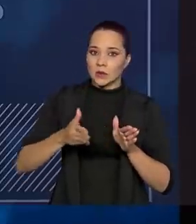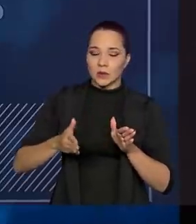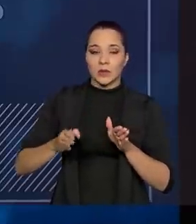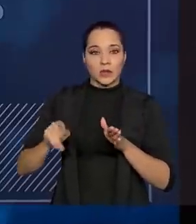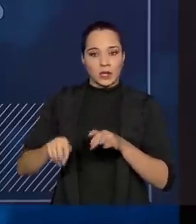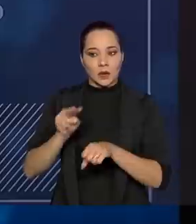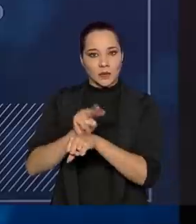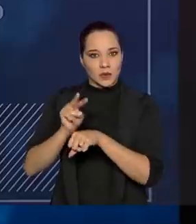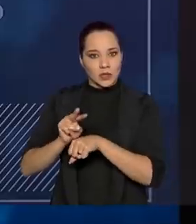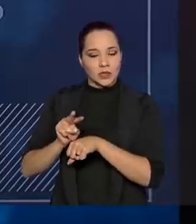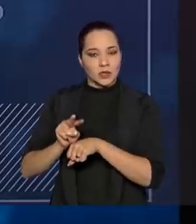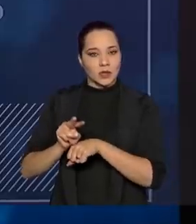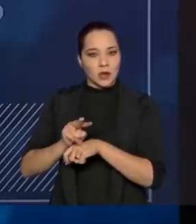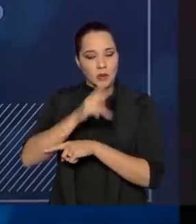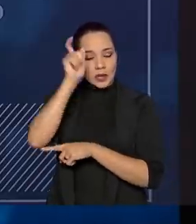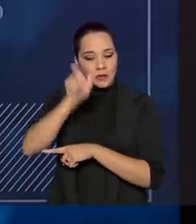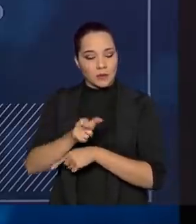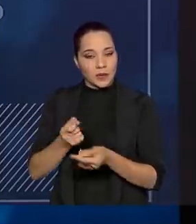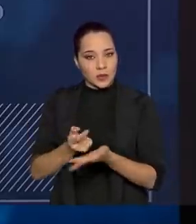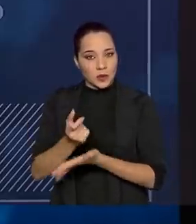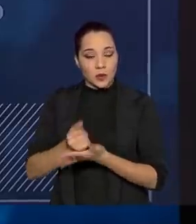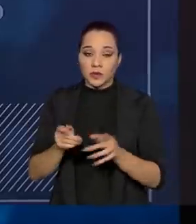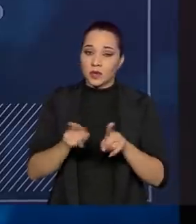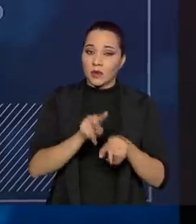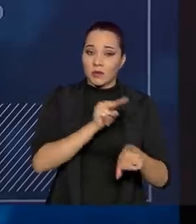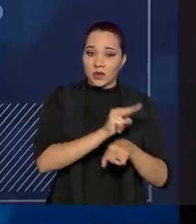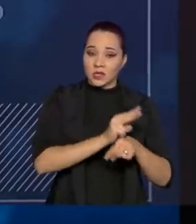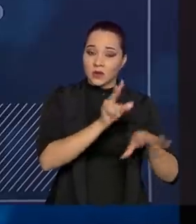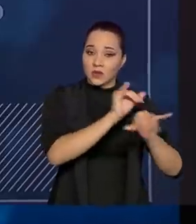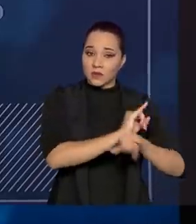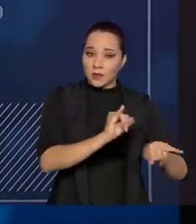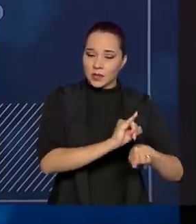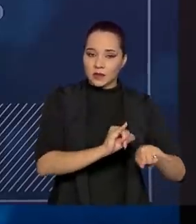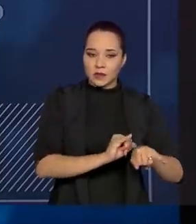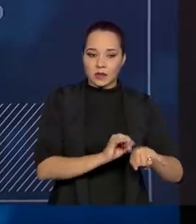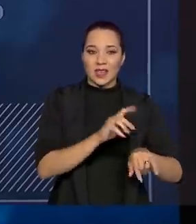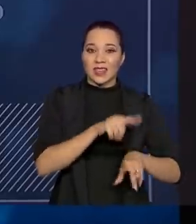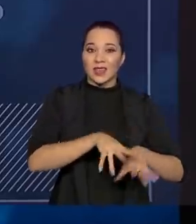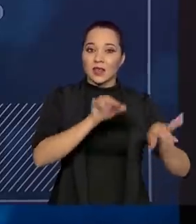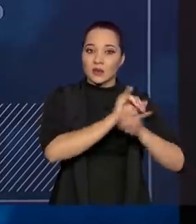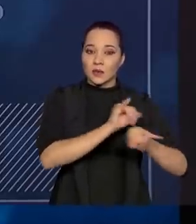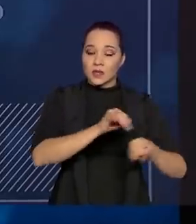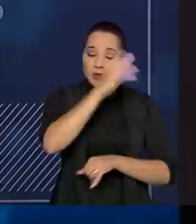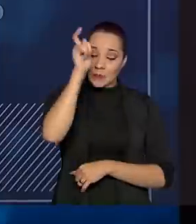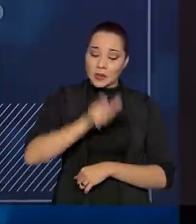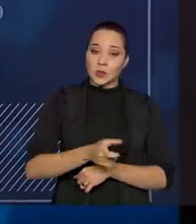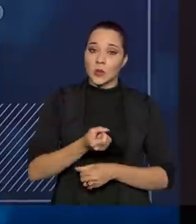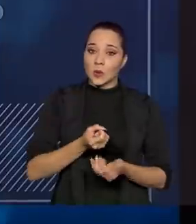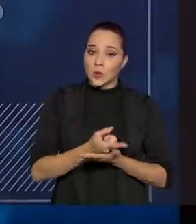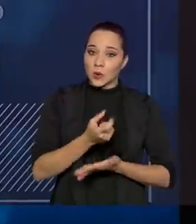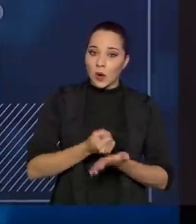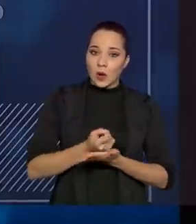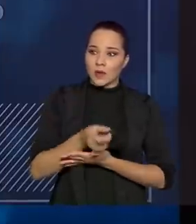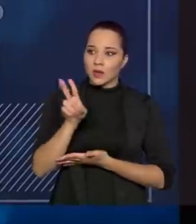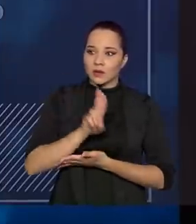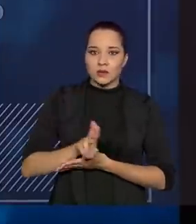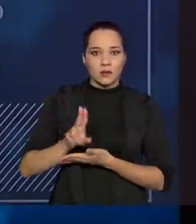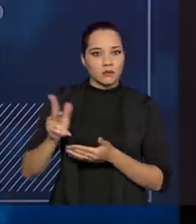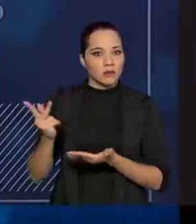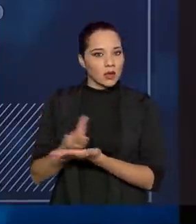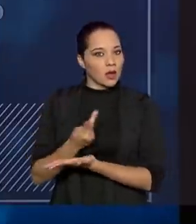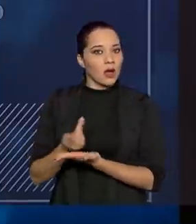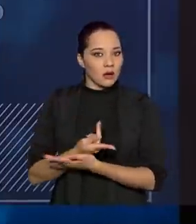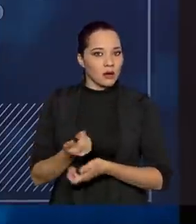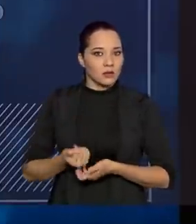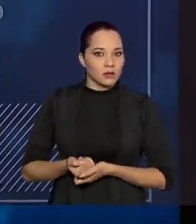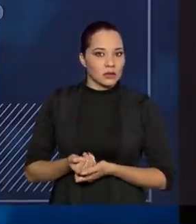à proteção e defesa do consumidor, mas são relacionados à proteção de dados também. São dados dos consumidores utilizados de uma forma inadequada,